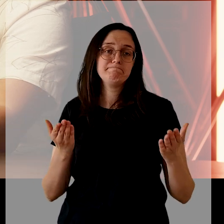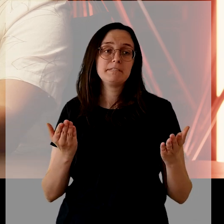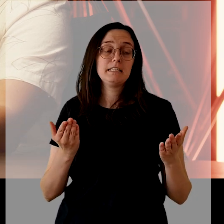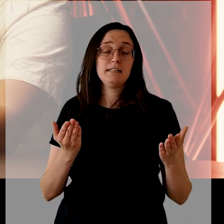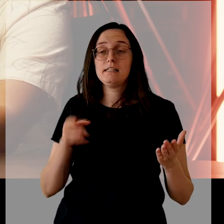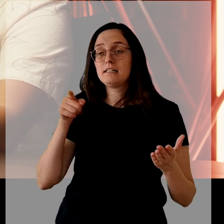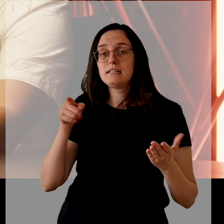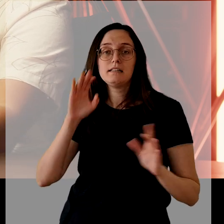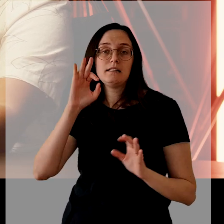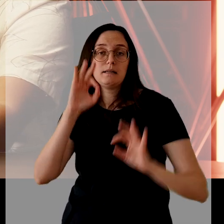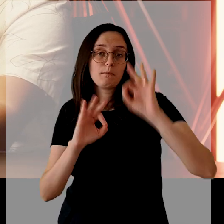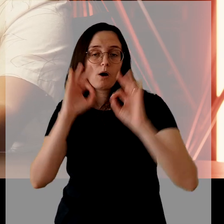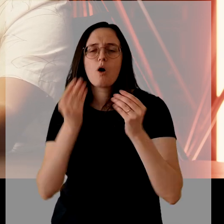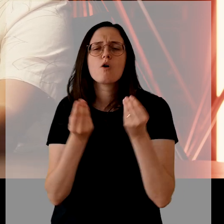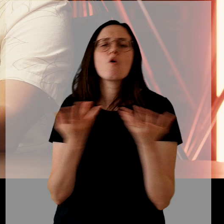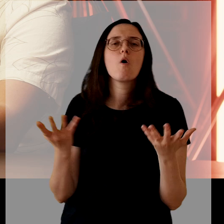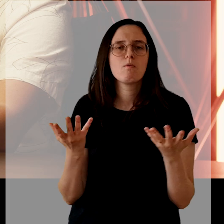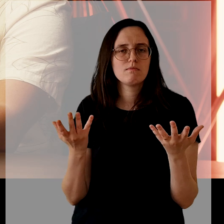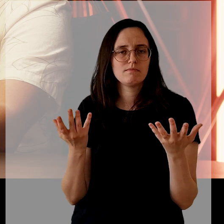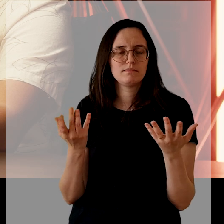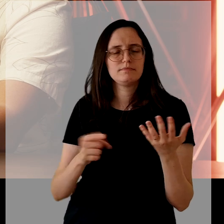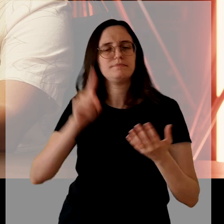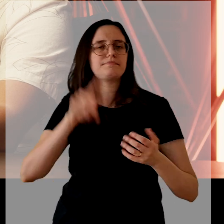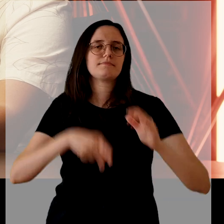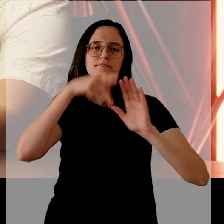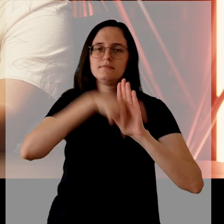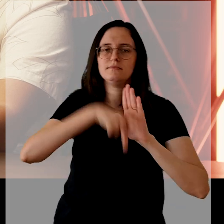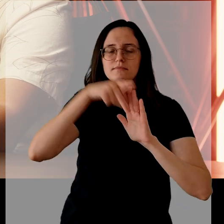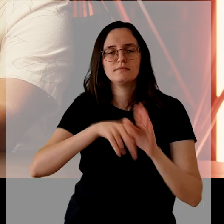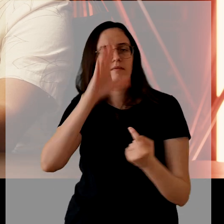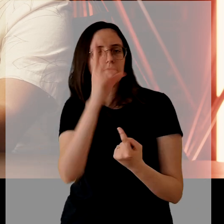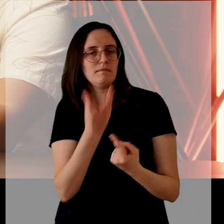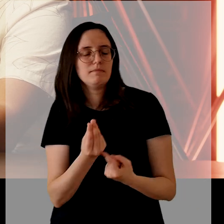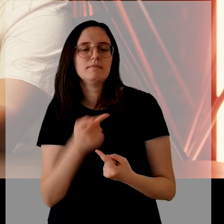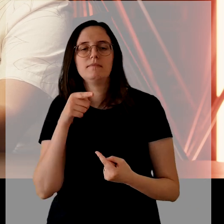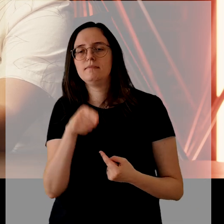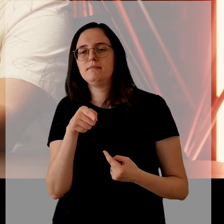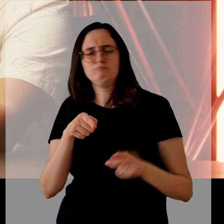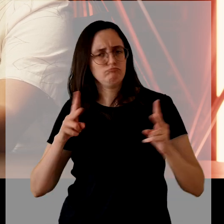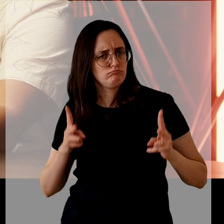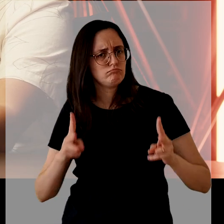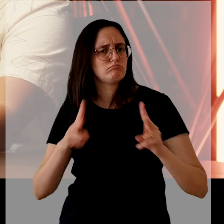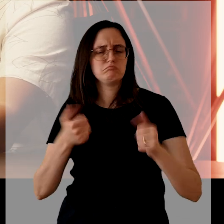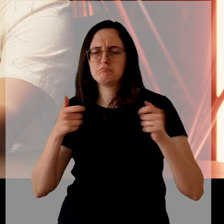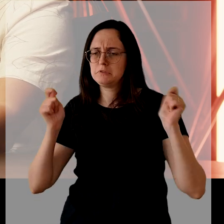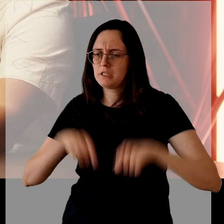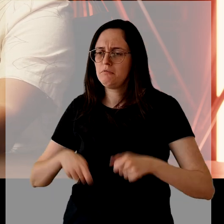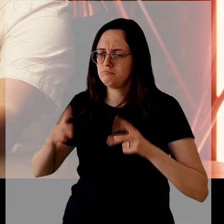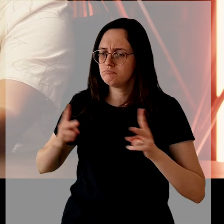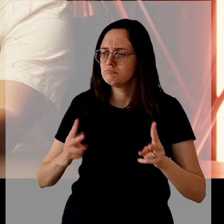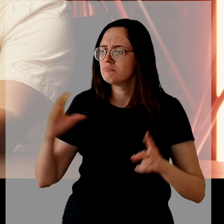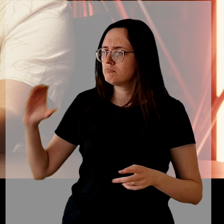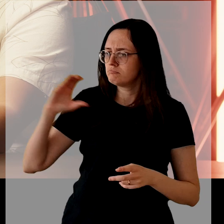Então, como você planejar isso, que seja um projeto artístico que pare de pé, né? Que se sustente